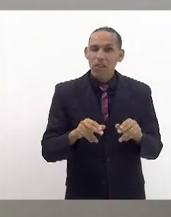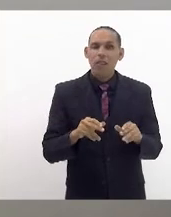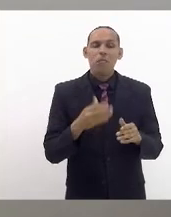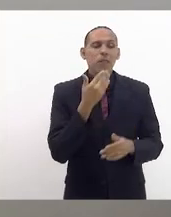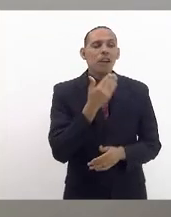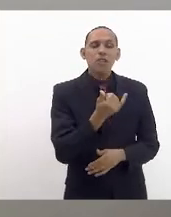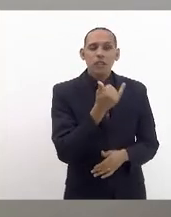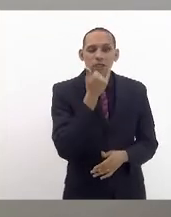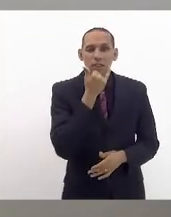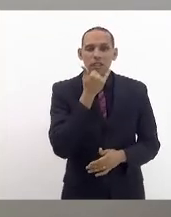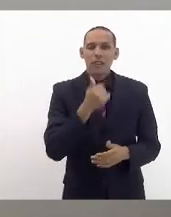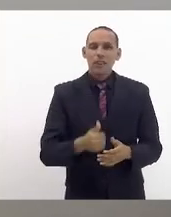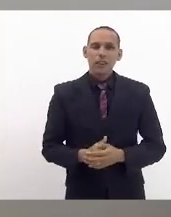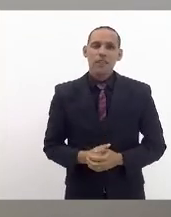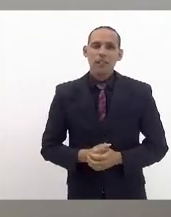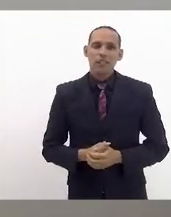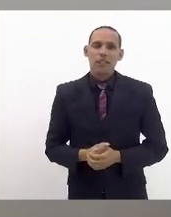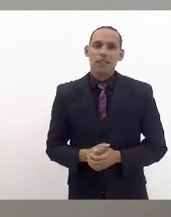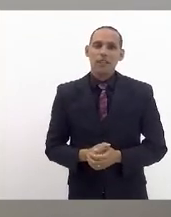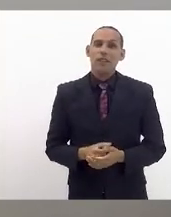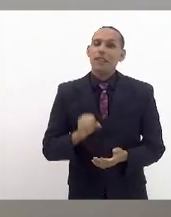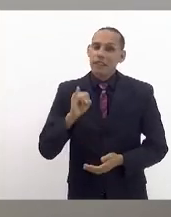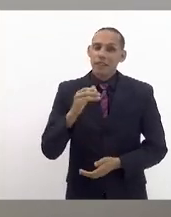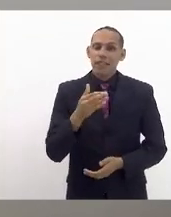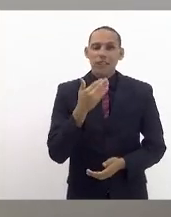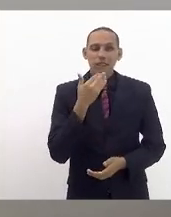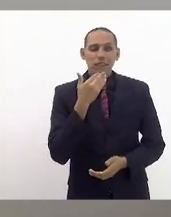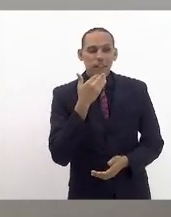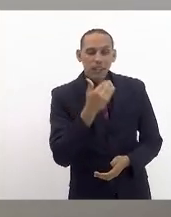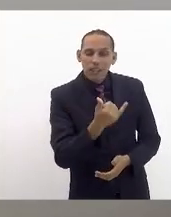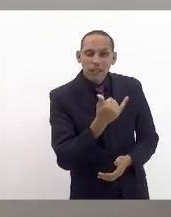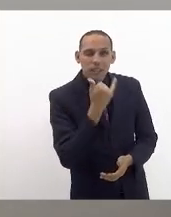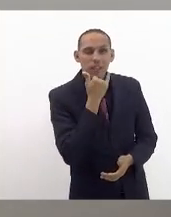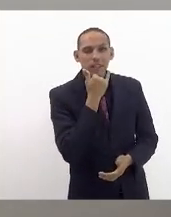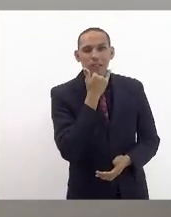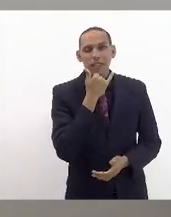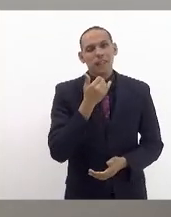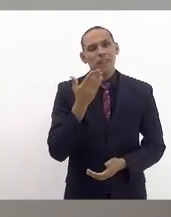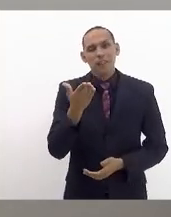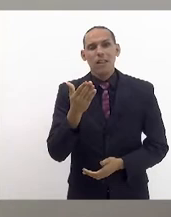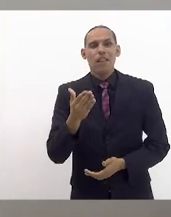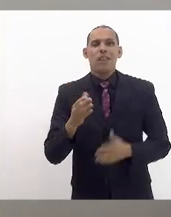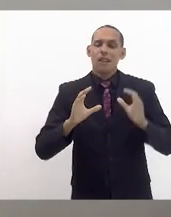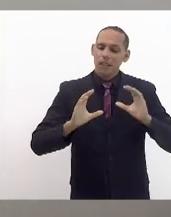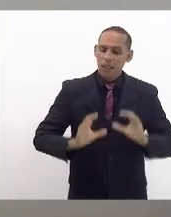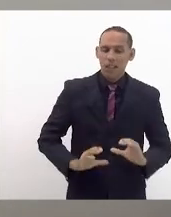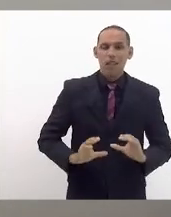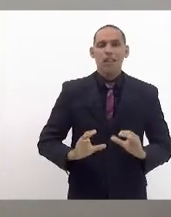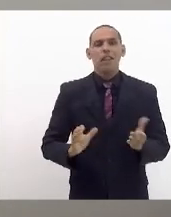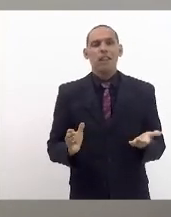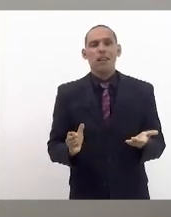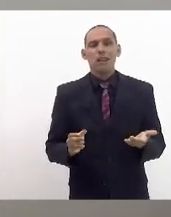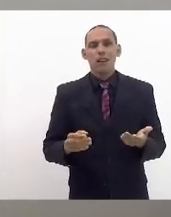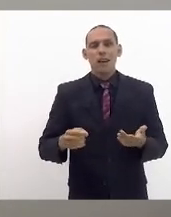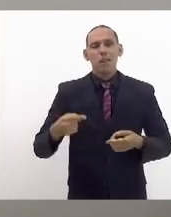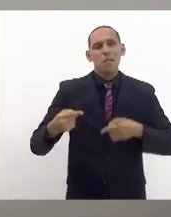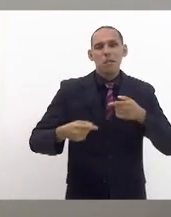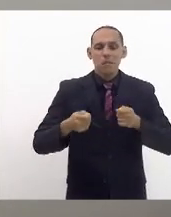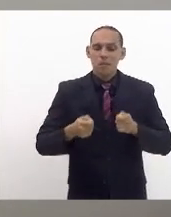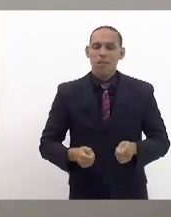desculpa. Se o senhor pedir desculpa, porque o seu comportamento não tem nada a ver com a sua posição política, nem a da